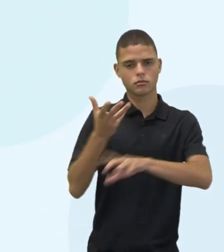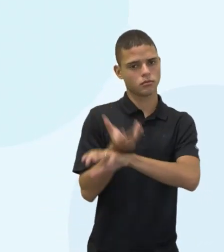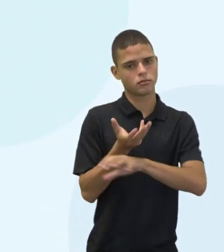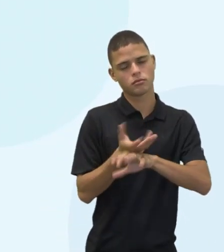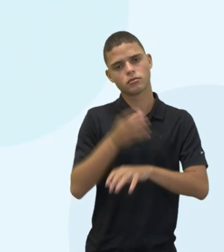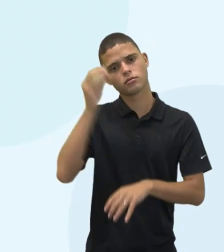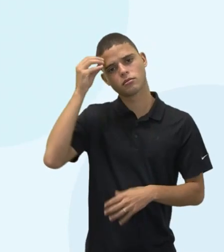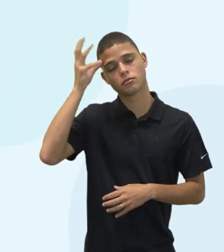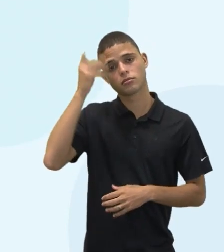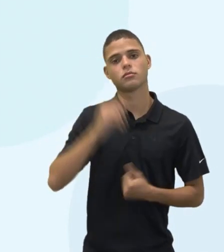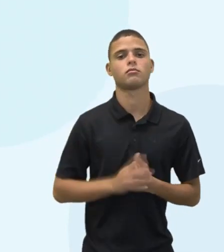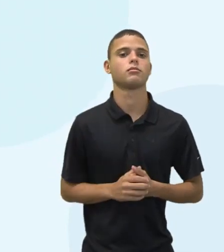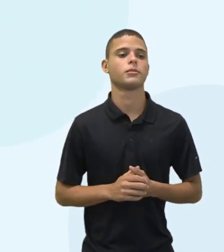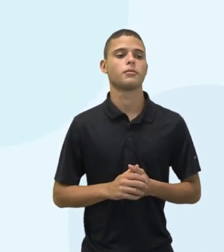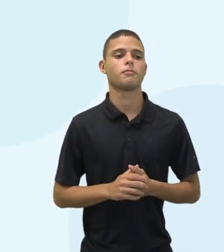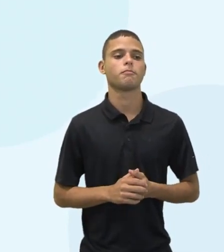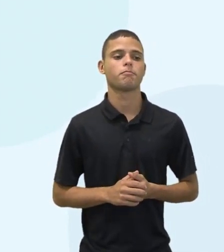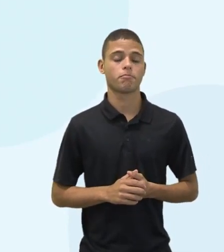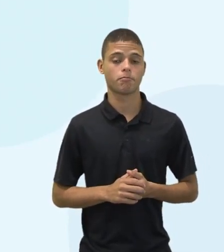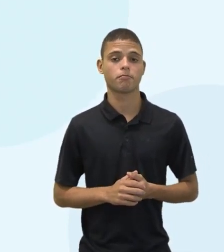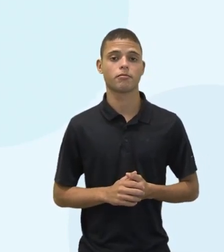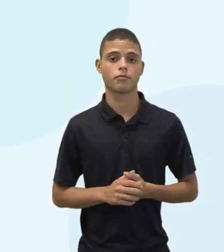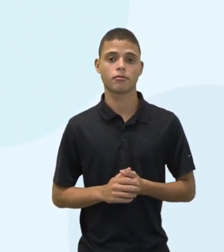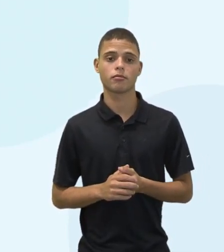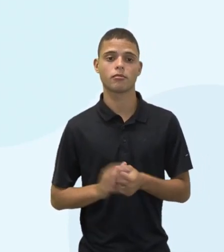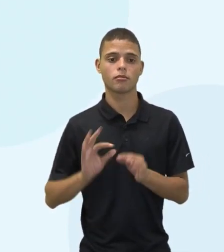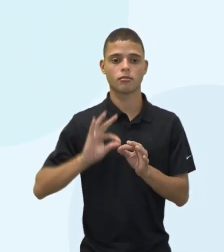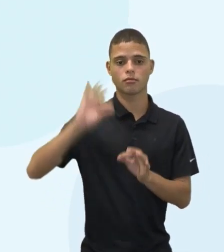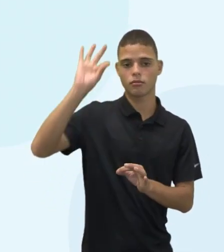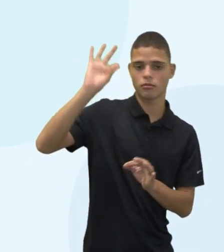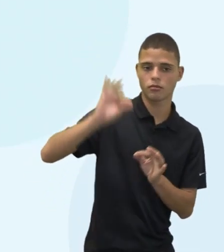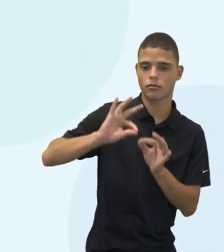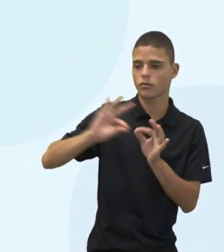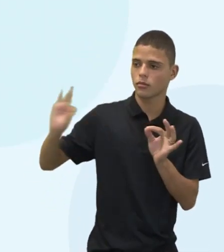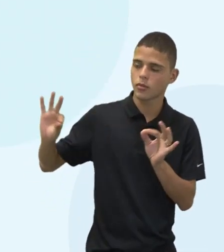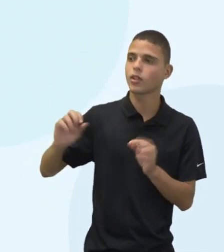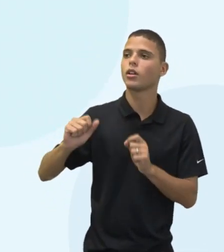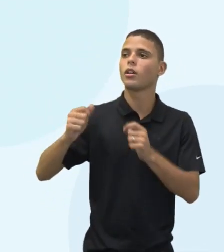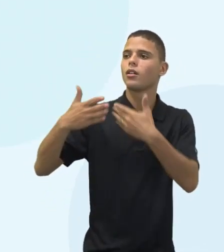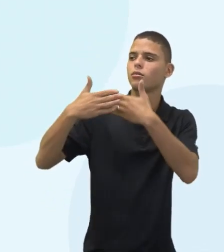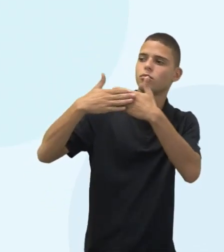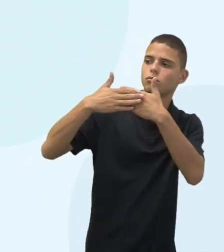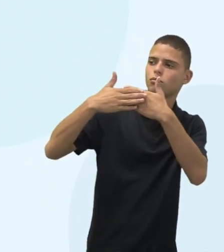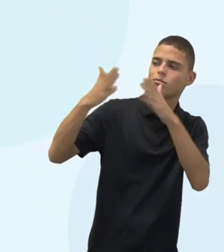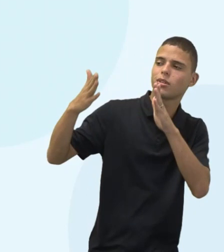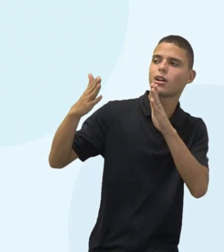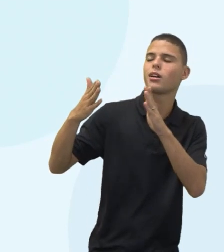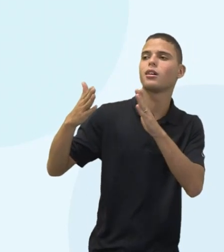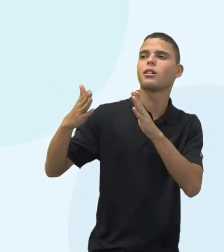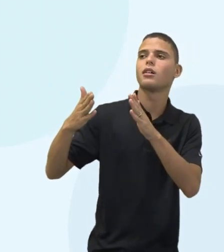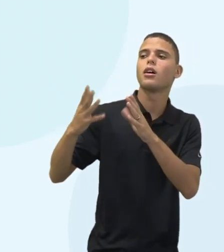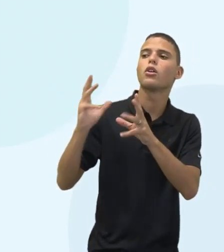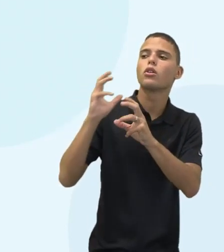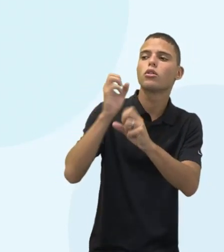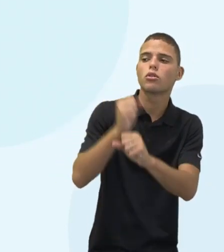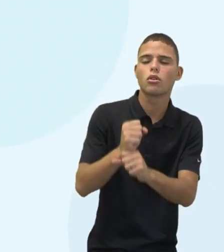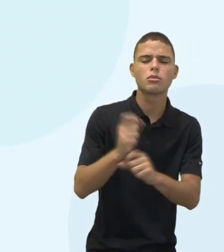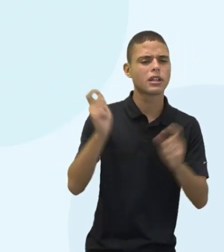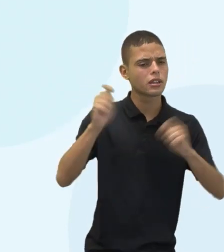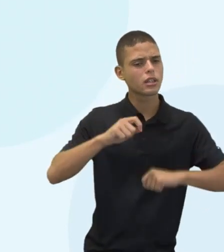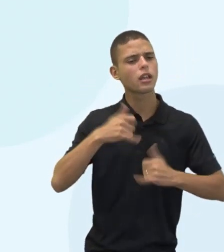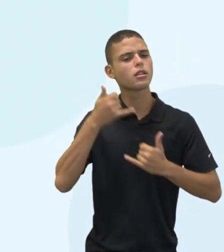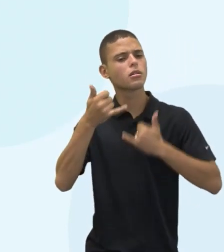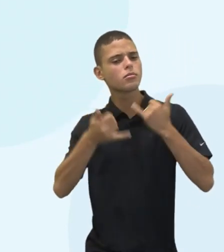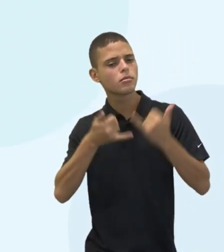matemáticas contidas em uma planta, escala, ângulo, marcação de porta, janela. Então dá para brincar de mexer na sua própria casa